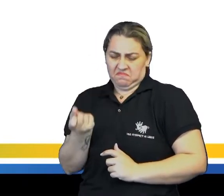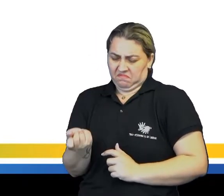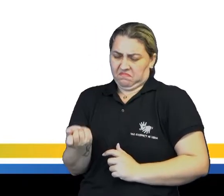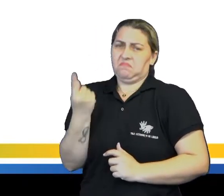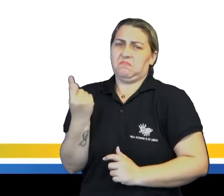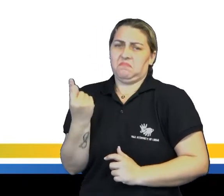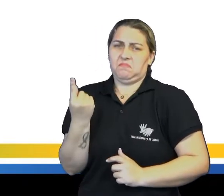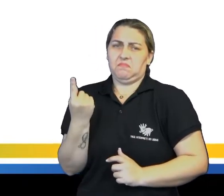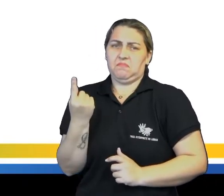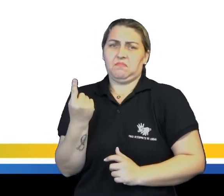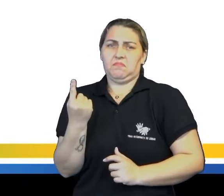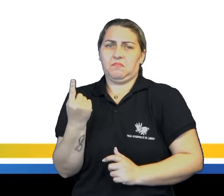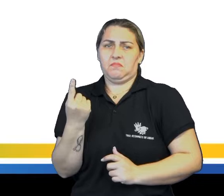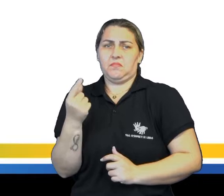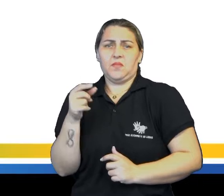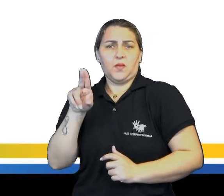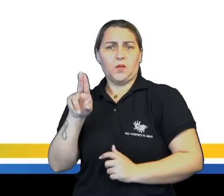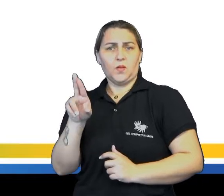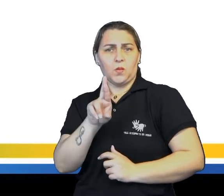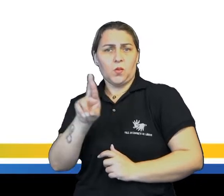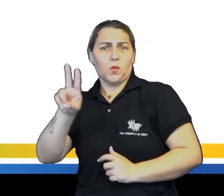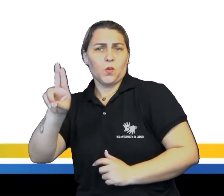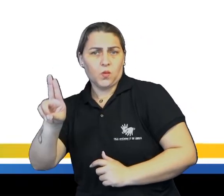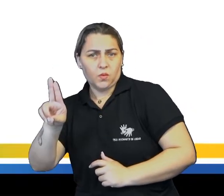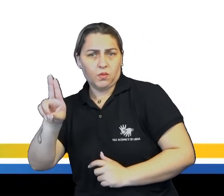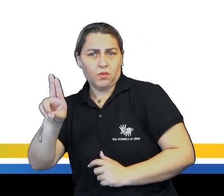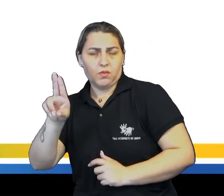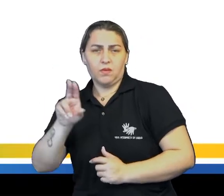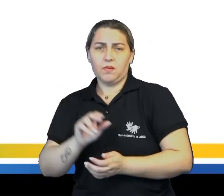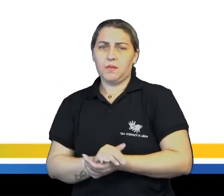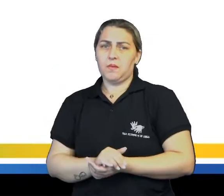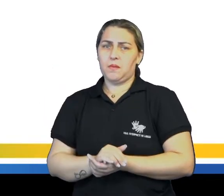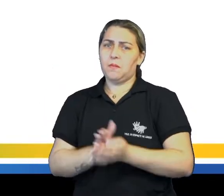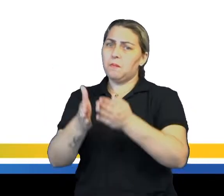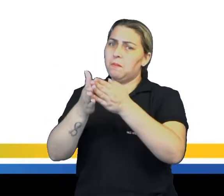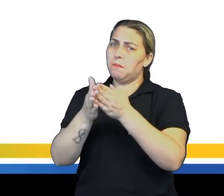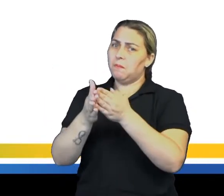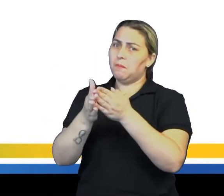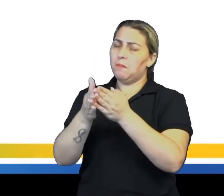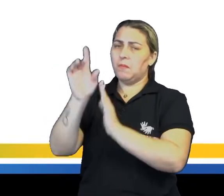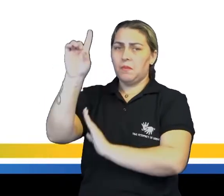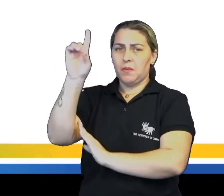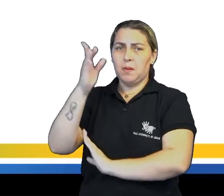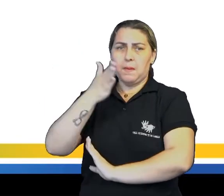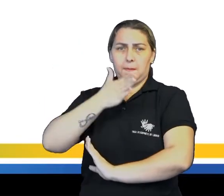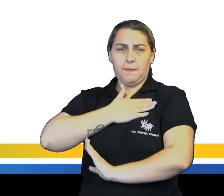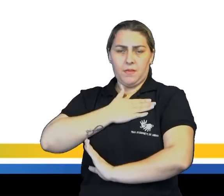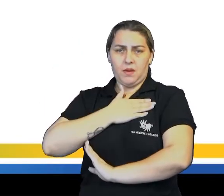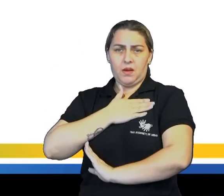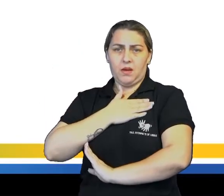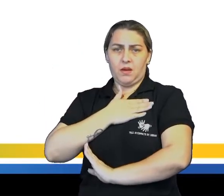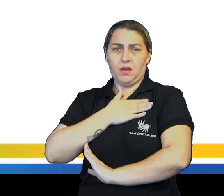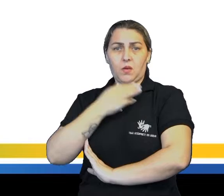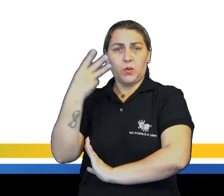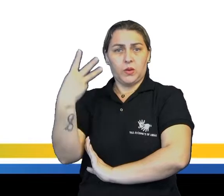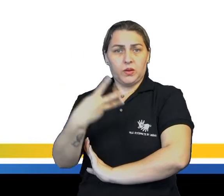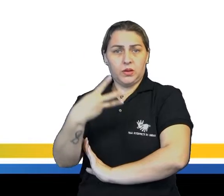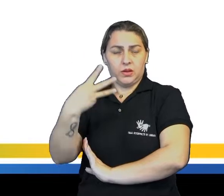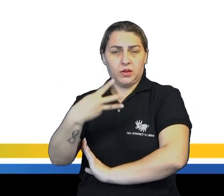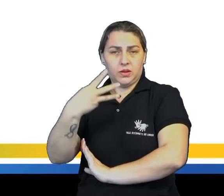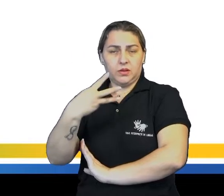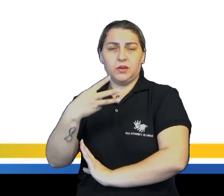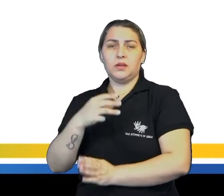estranho. Urra! Pelo amor de Deus, meu! No terceiro